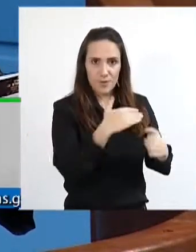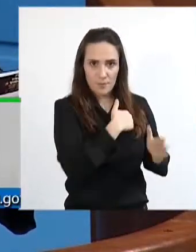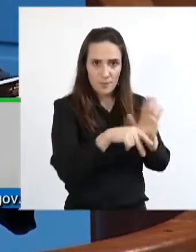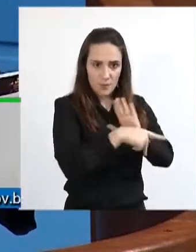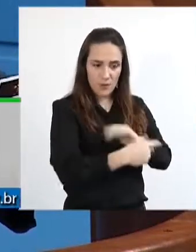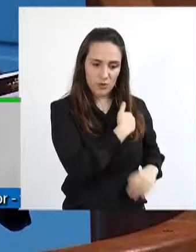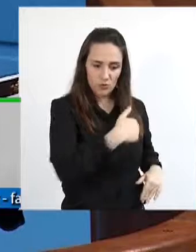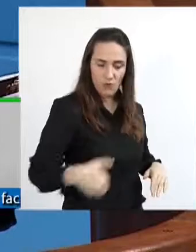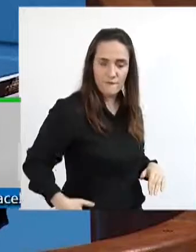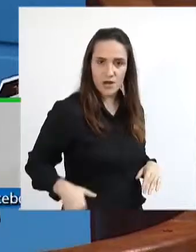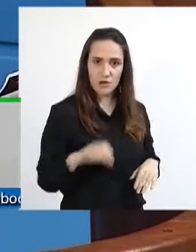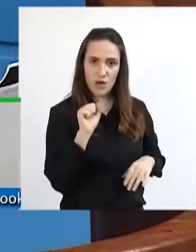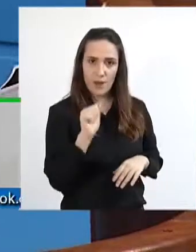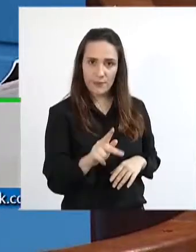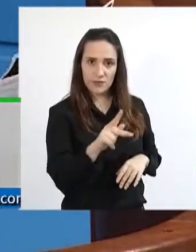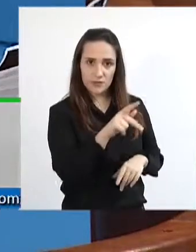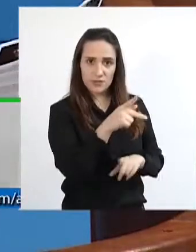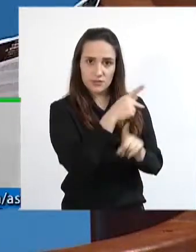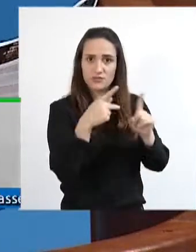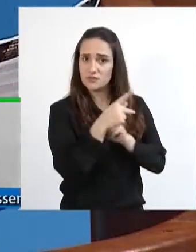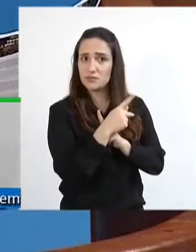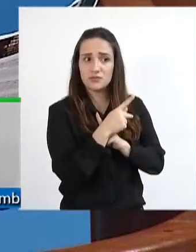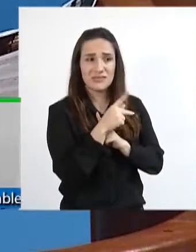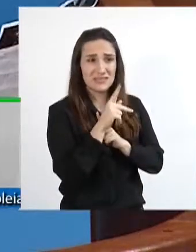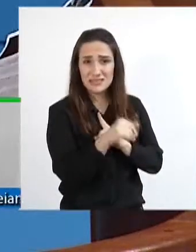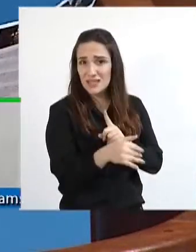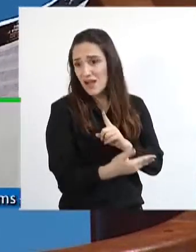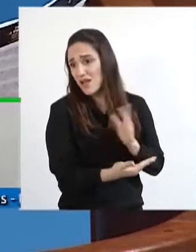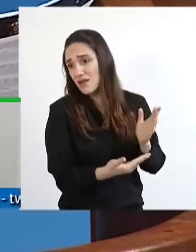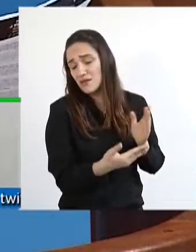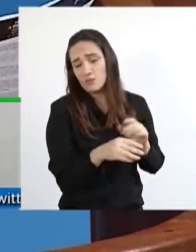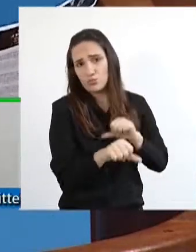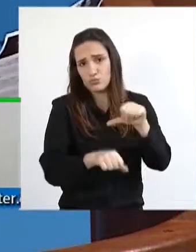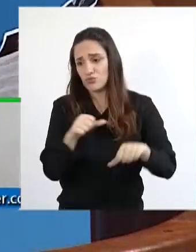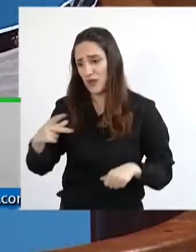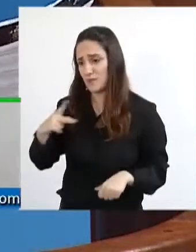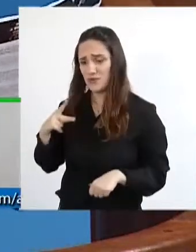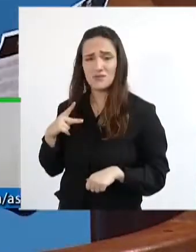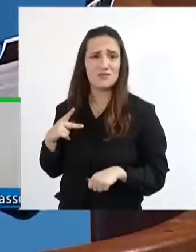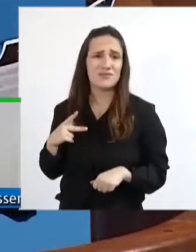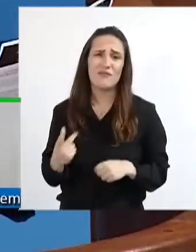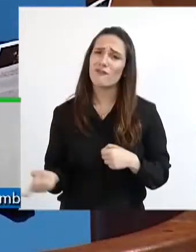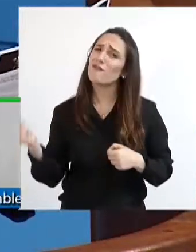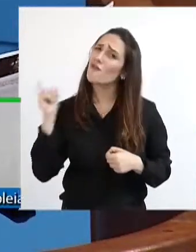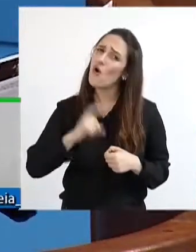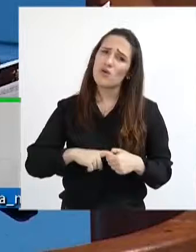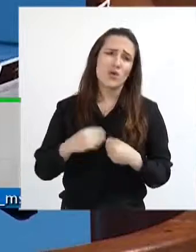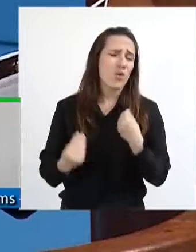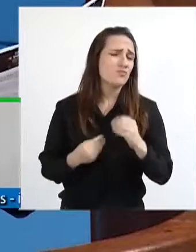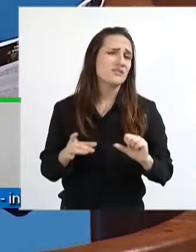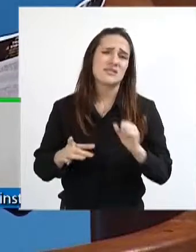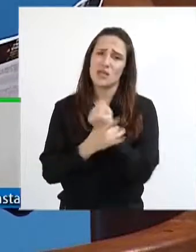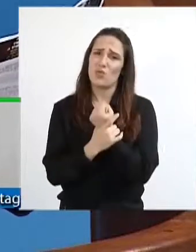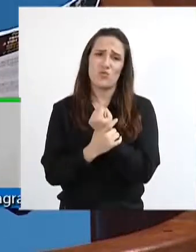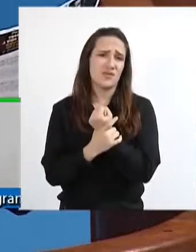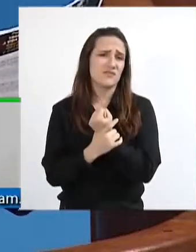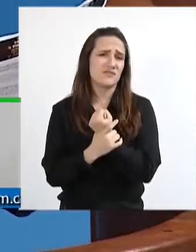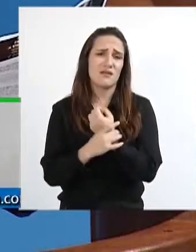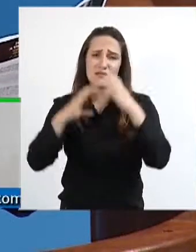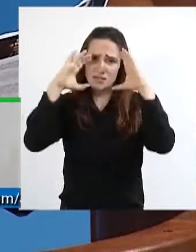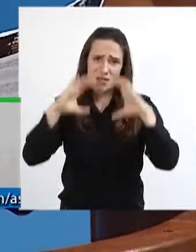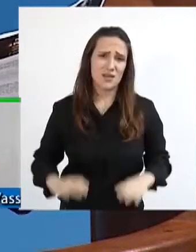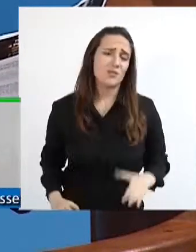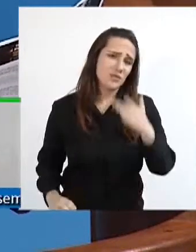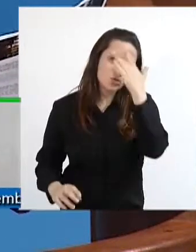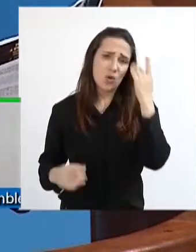brasileira, proposta nesta PEC, é um retrocesso na segurança jurídica dos cidadãos, abrindo caminho para